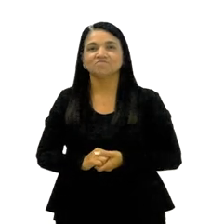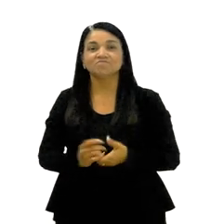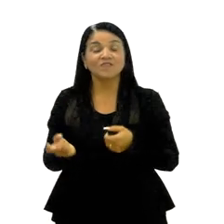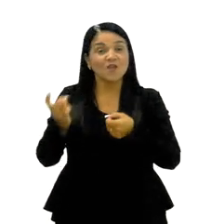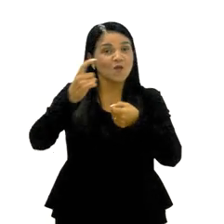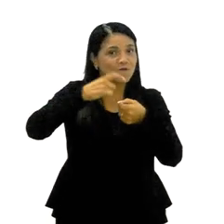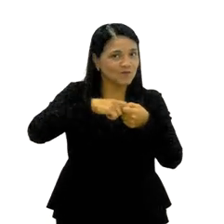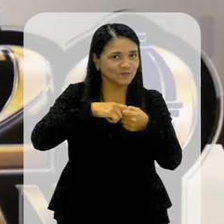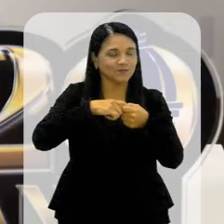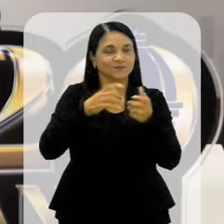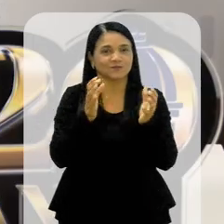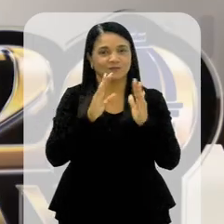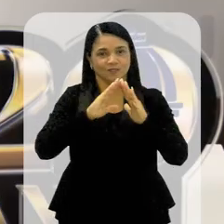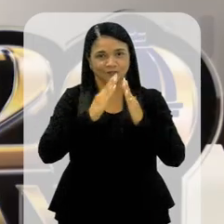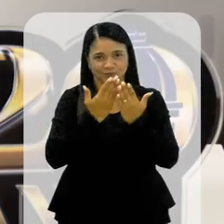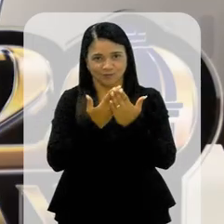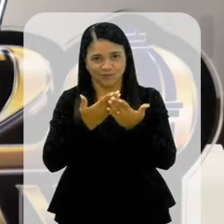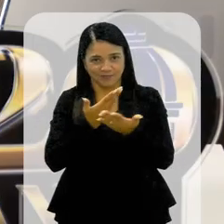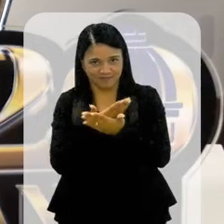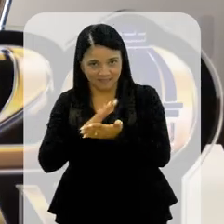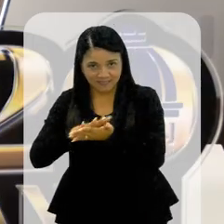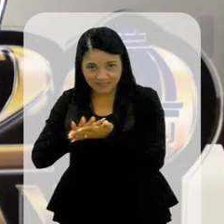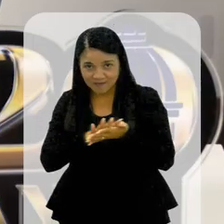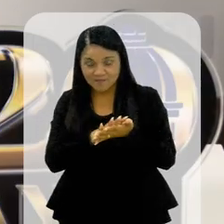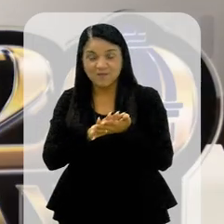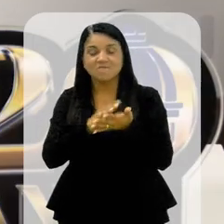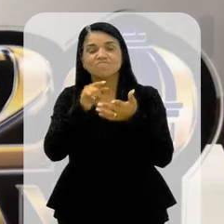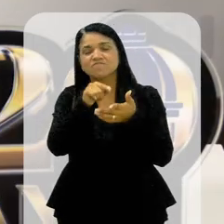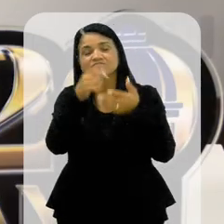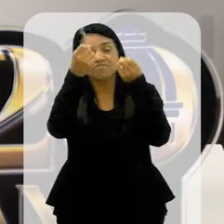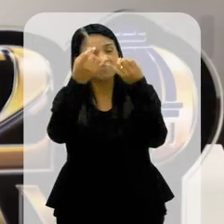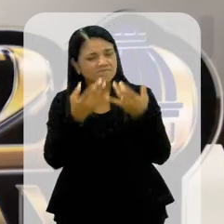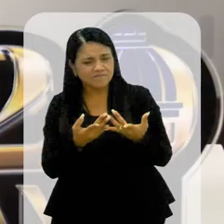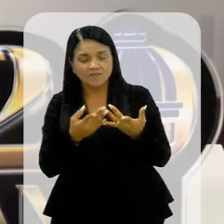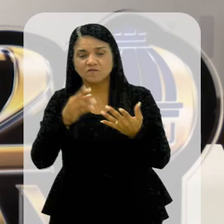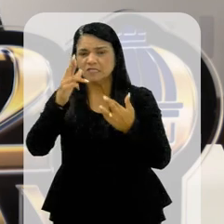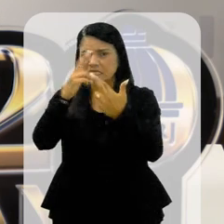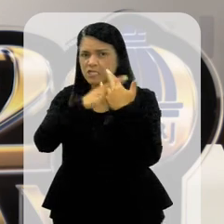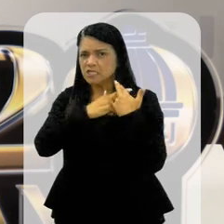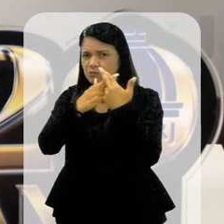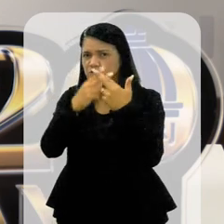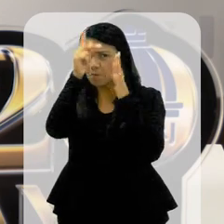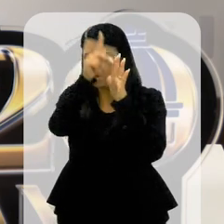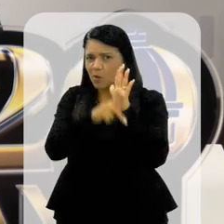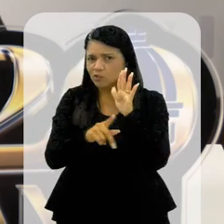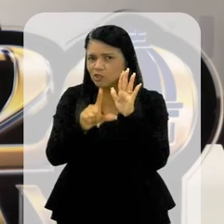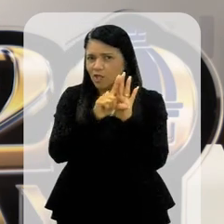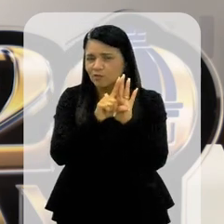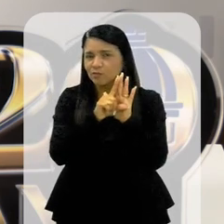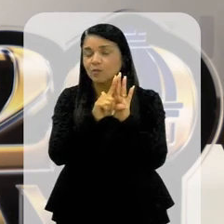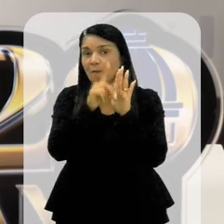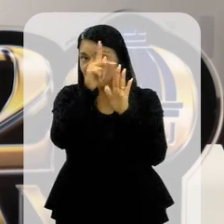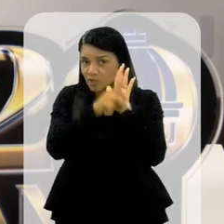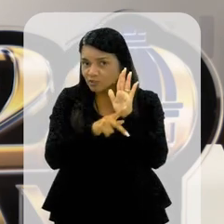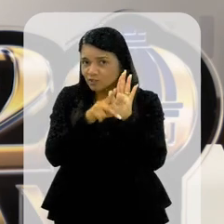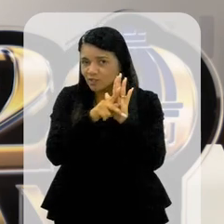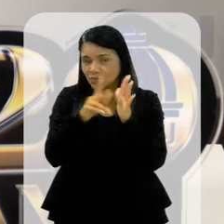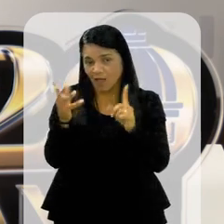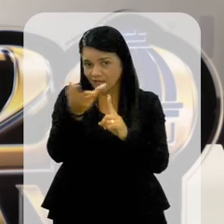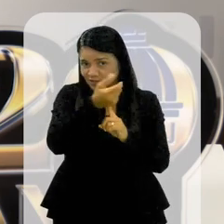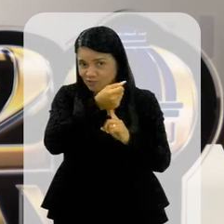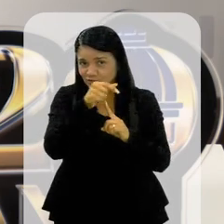sempre. Voltando às escolas de samba, dá uma panorâmica aqui. Como é que você, sendo responsável por um projeto